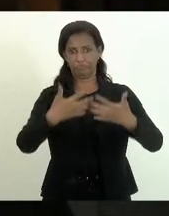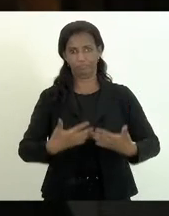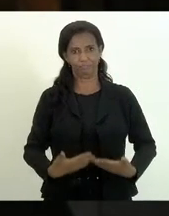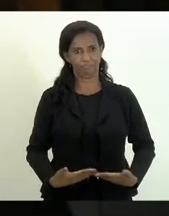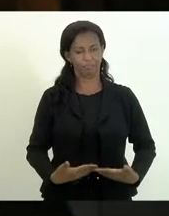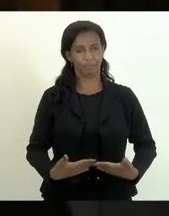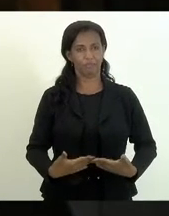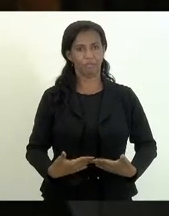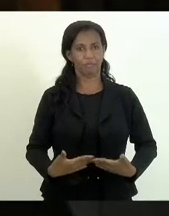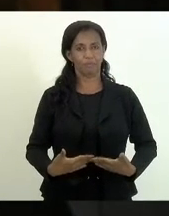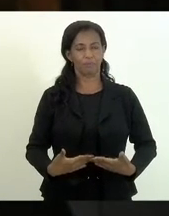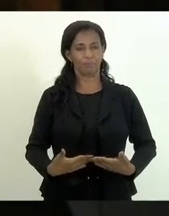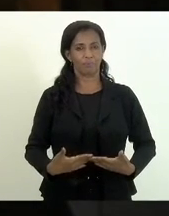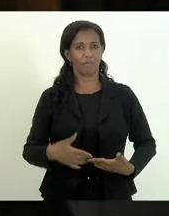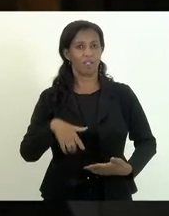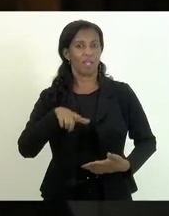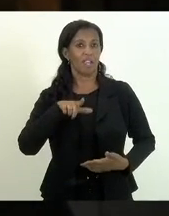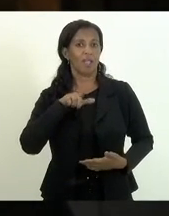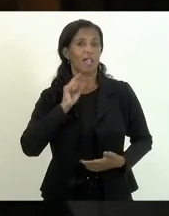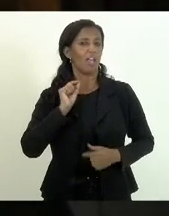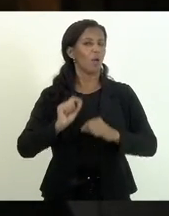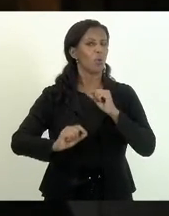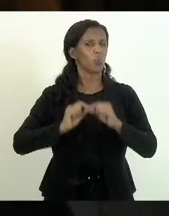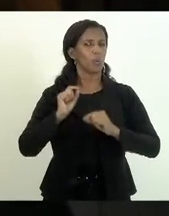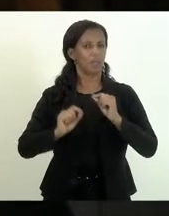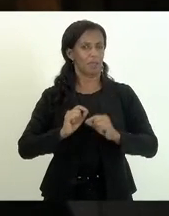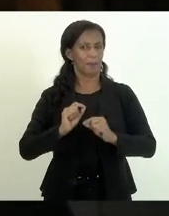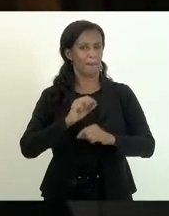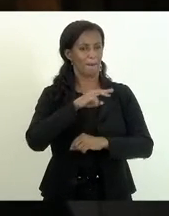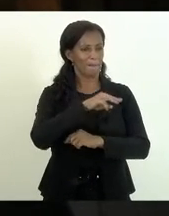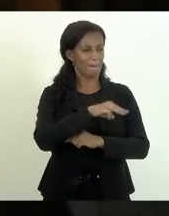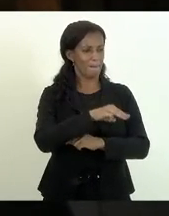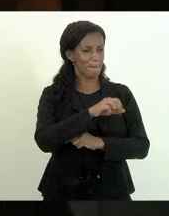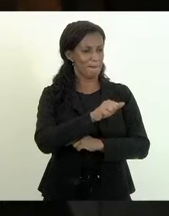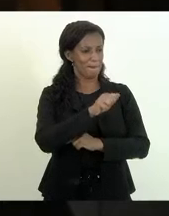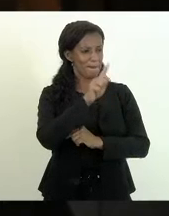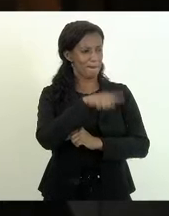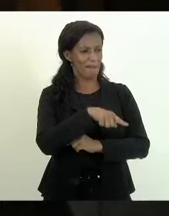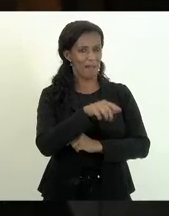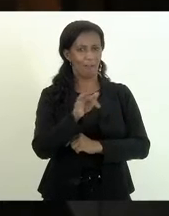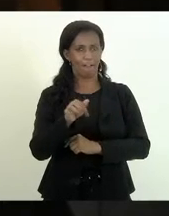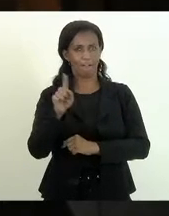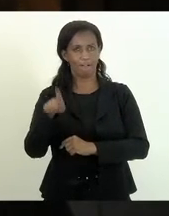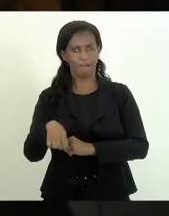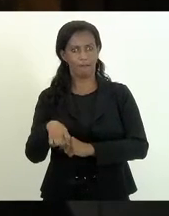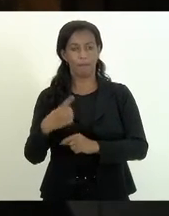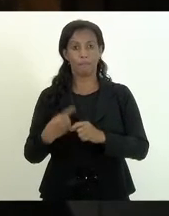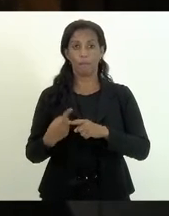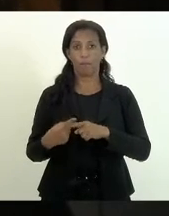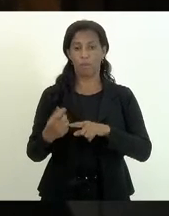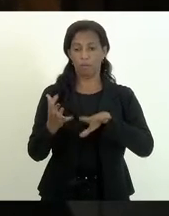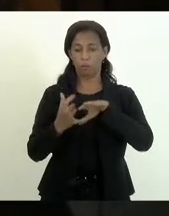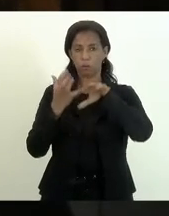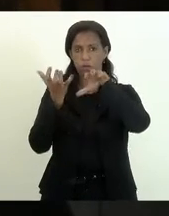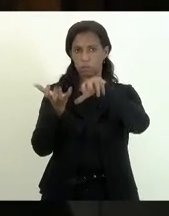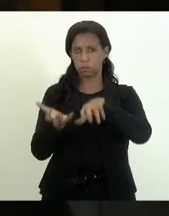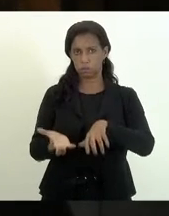é o di litigante de má-fé é porque o Congresso Nacional